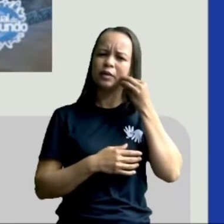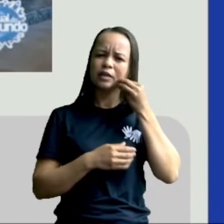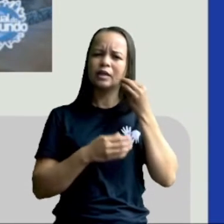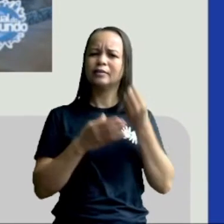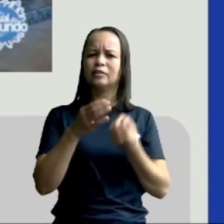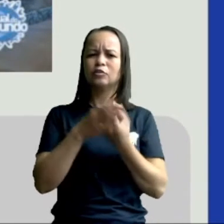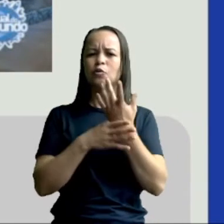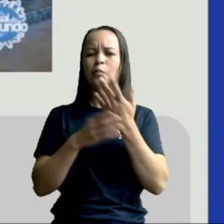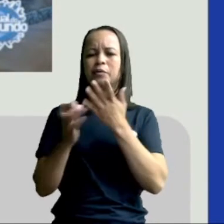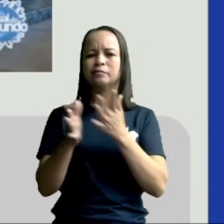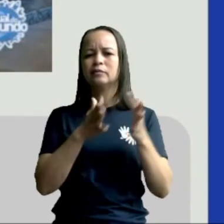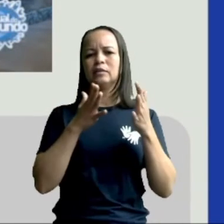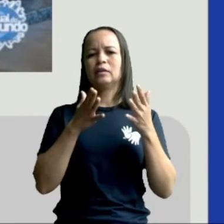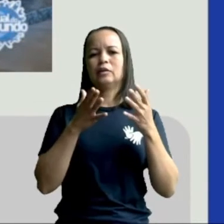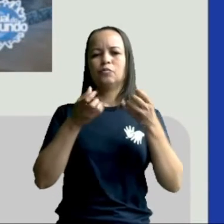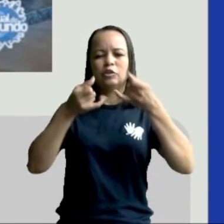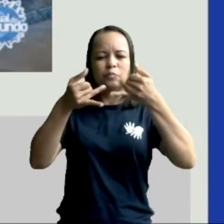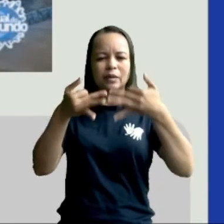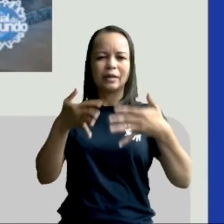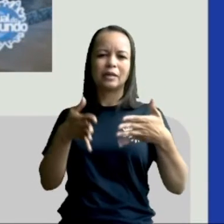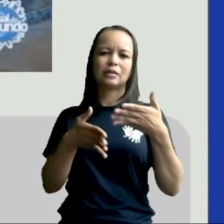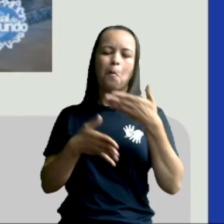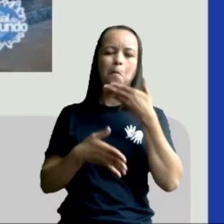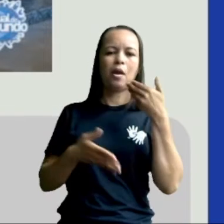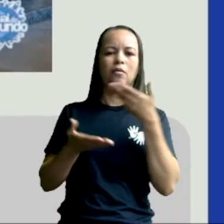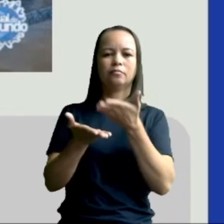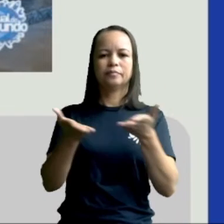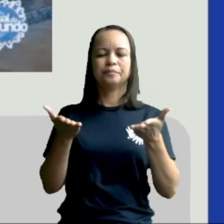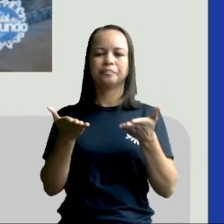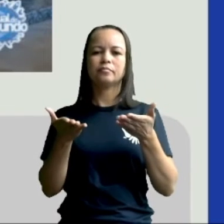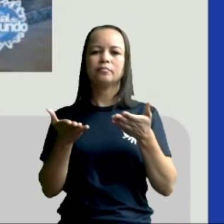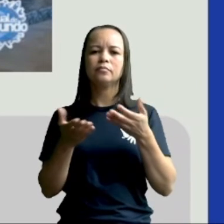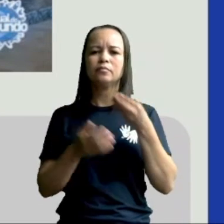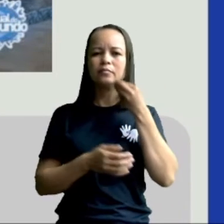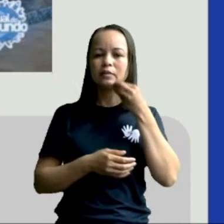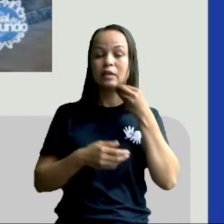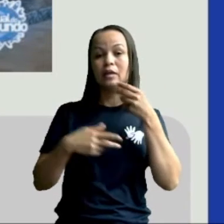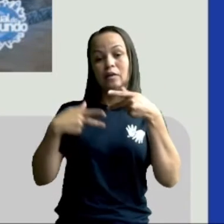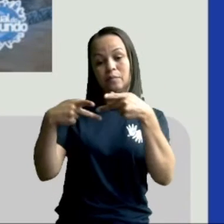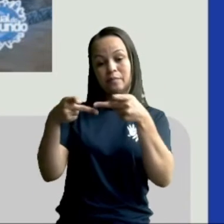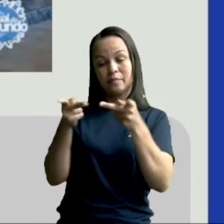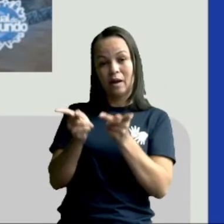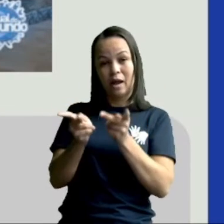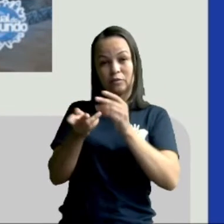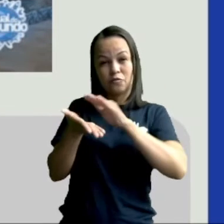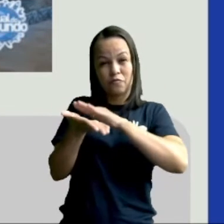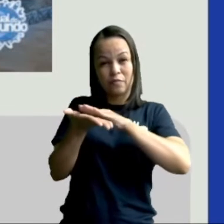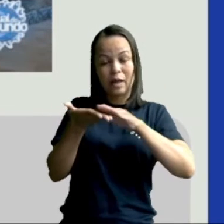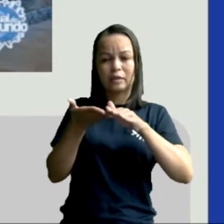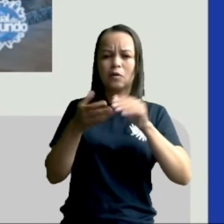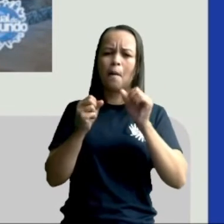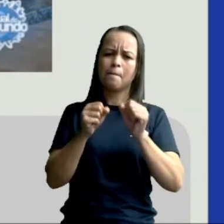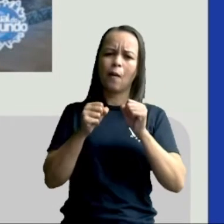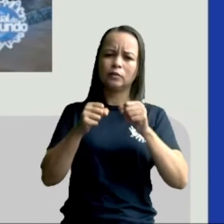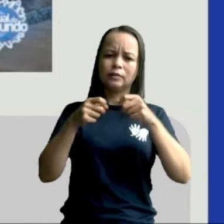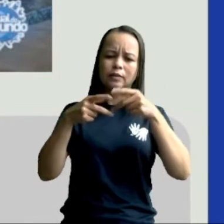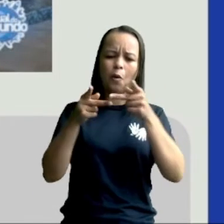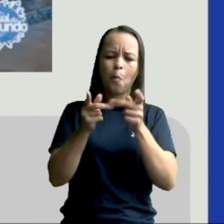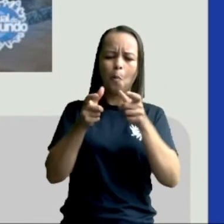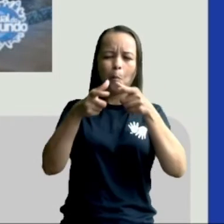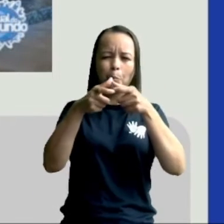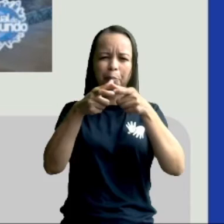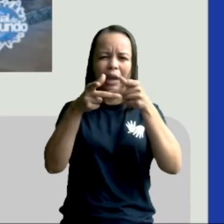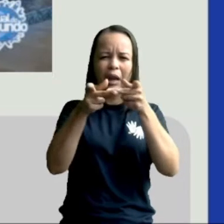uma explicação melhor também. Para fazer essa experiência, se você nunca viu, a gente precisa de um prato raso, pode ser um pires também, porque nessa época